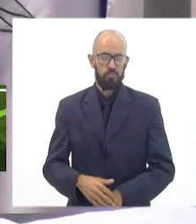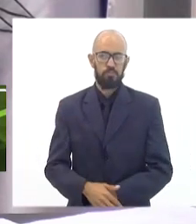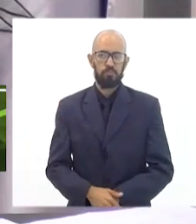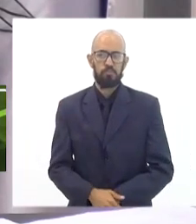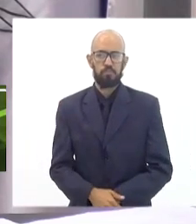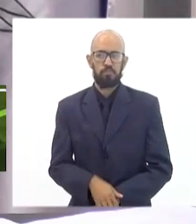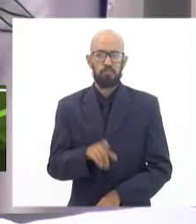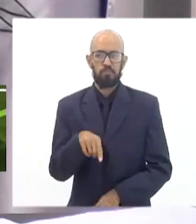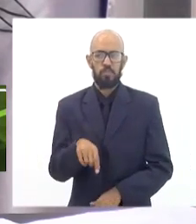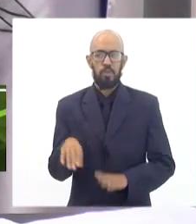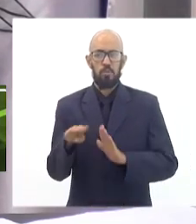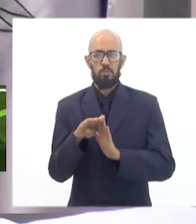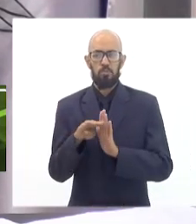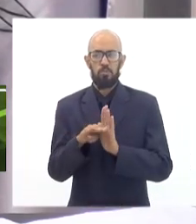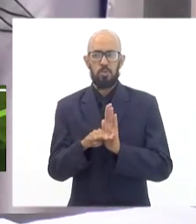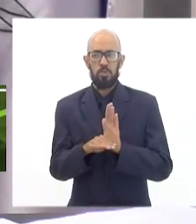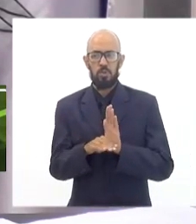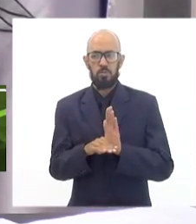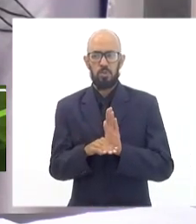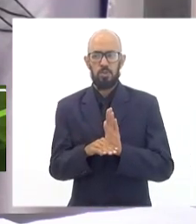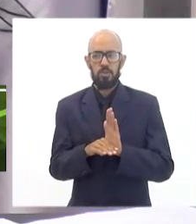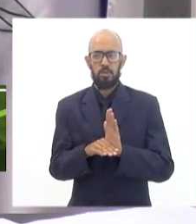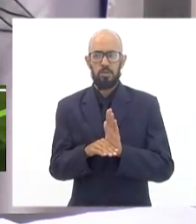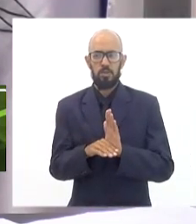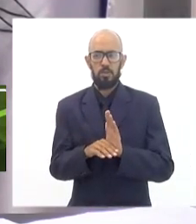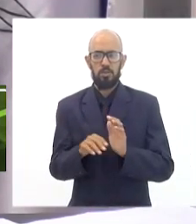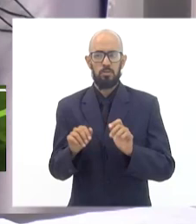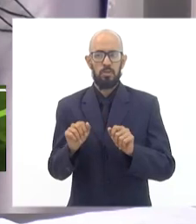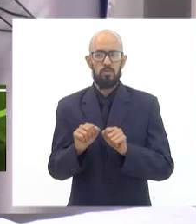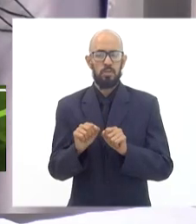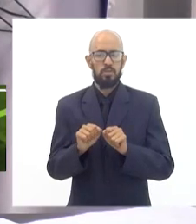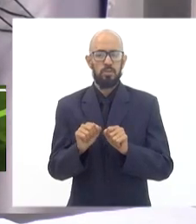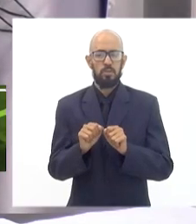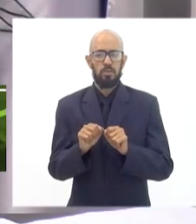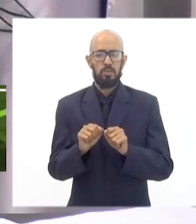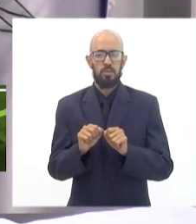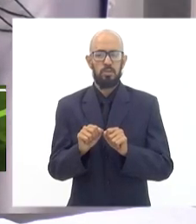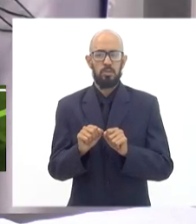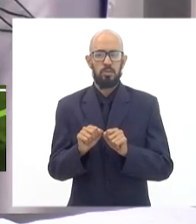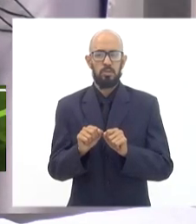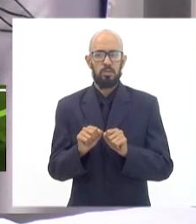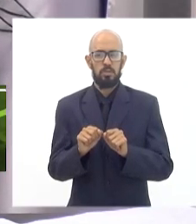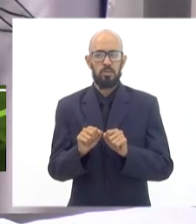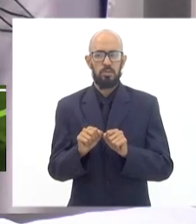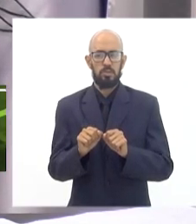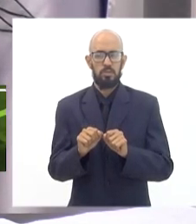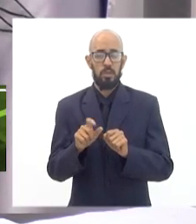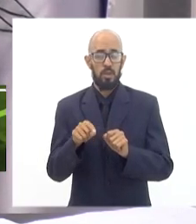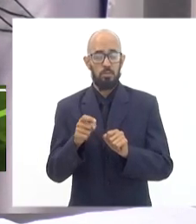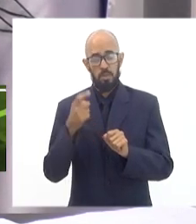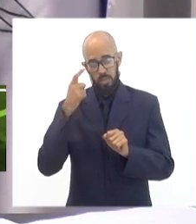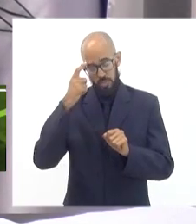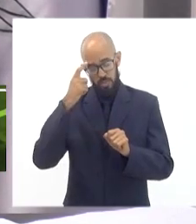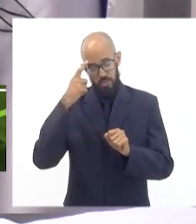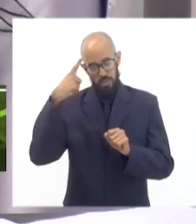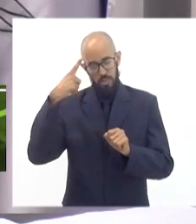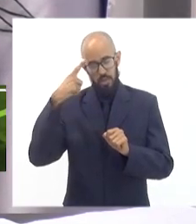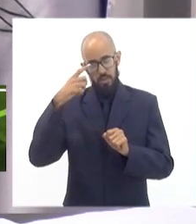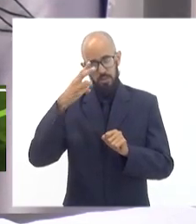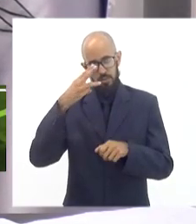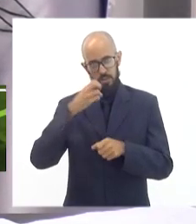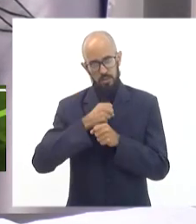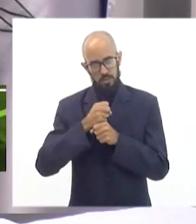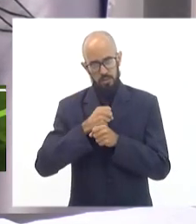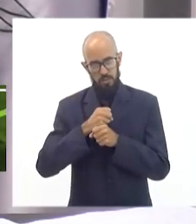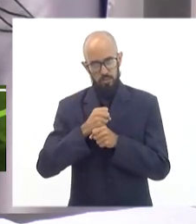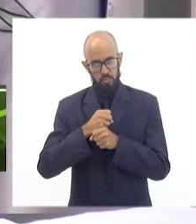Esse é um programa para ser realizado uma pretensão que é um programa de três